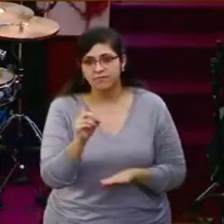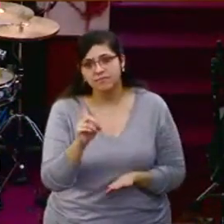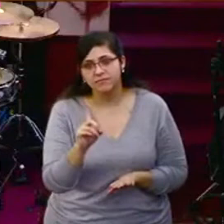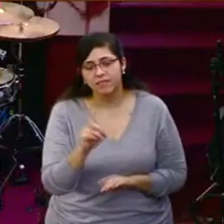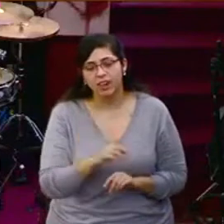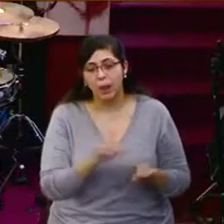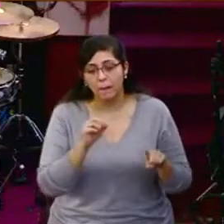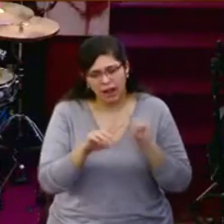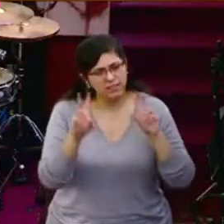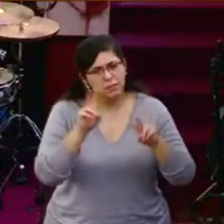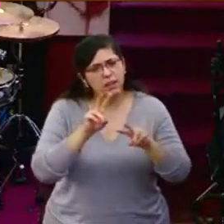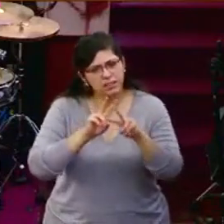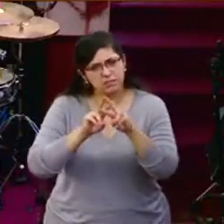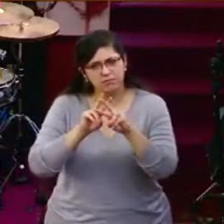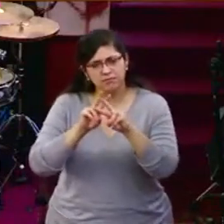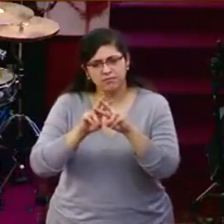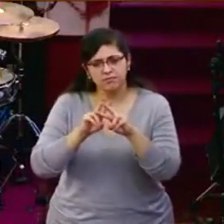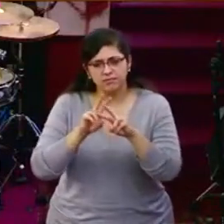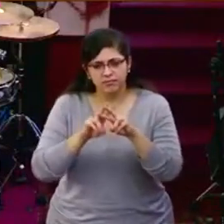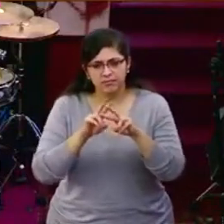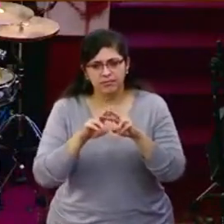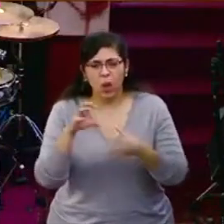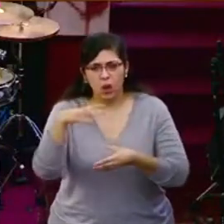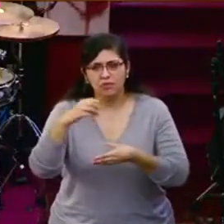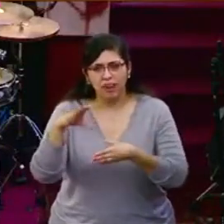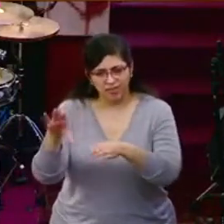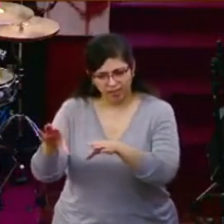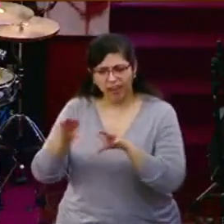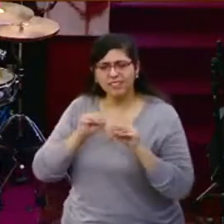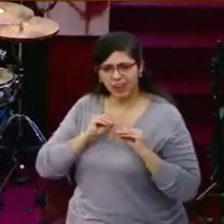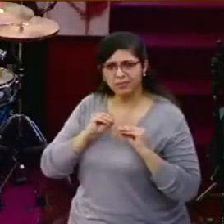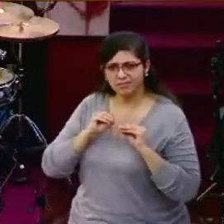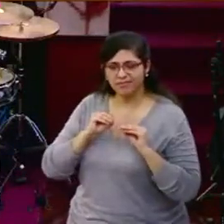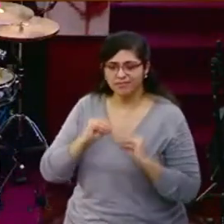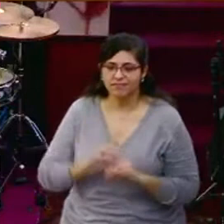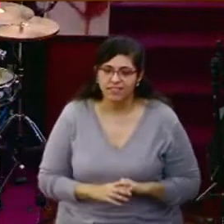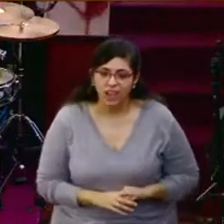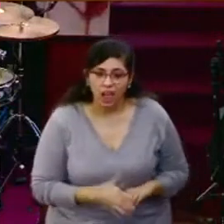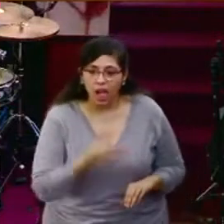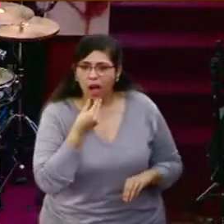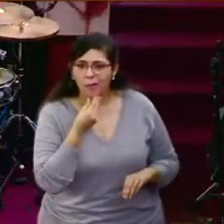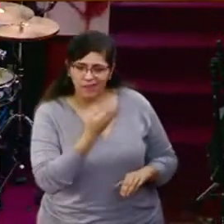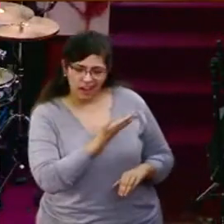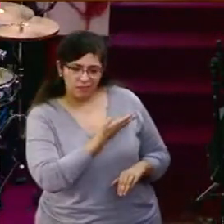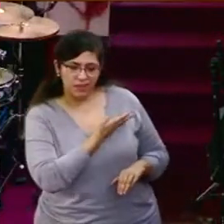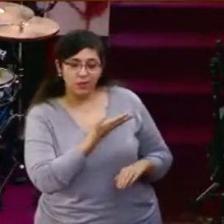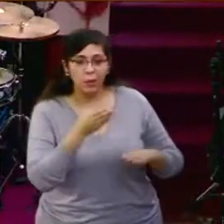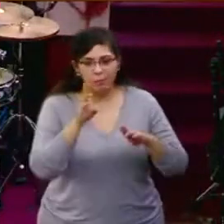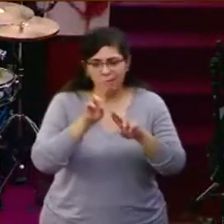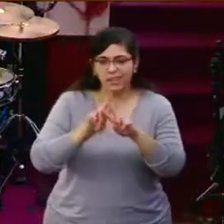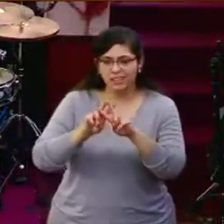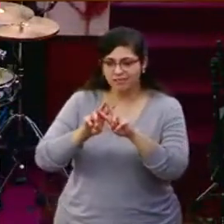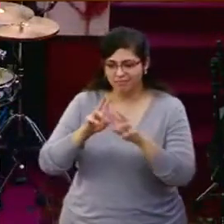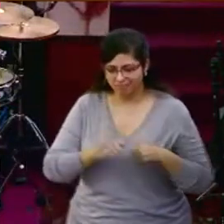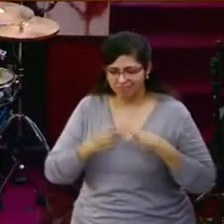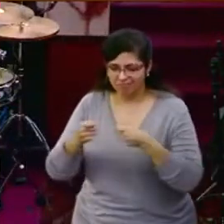estava preso quando para fro dito traz alguma coisa traz alguma coisa para um homem preso numa prisão